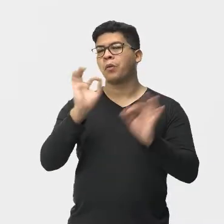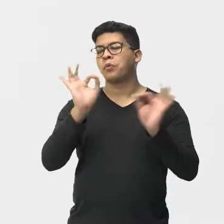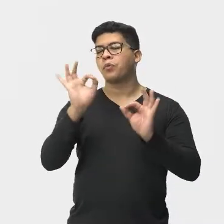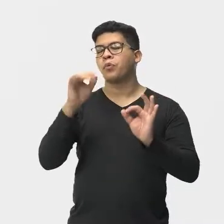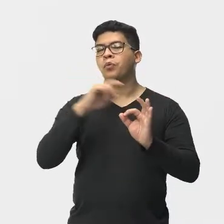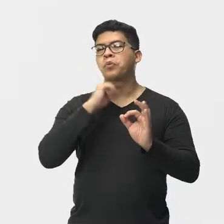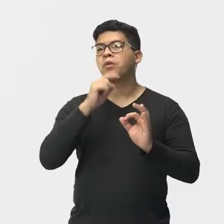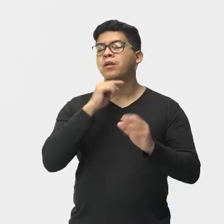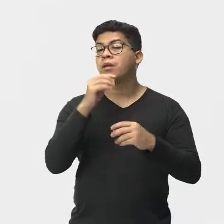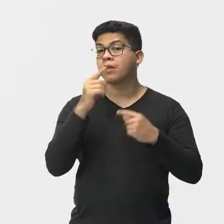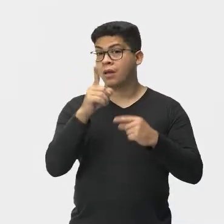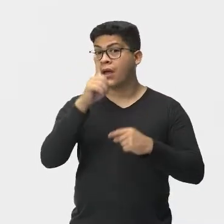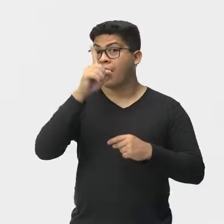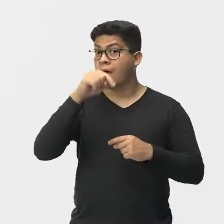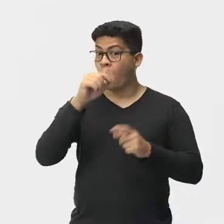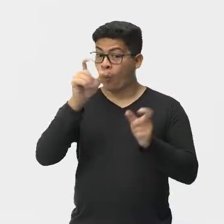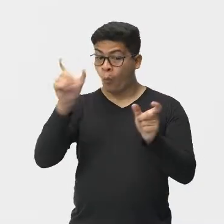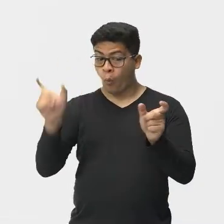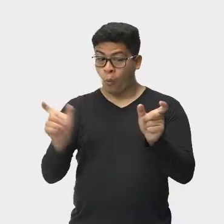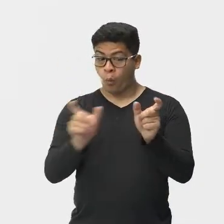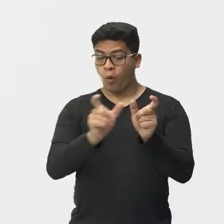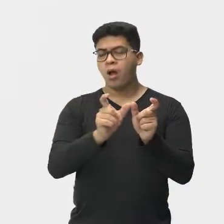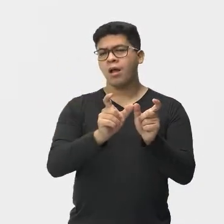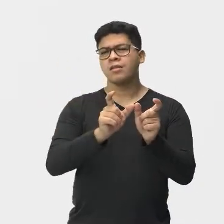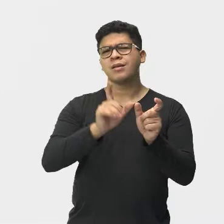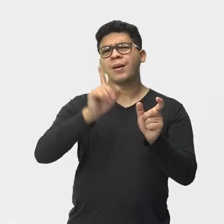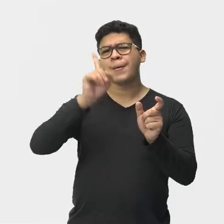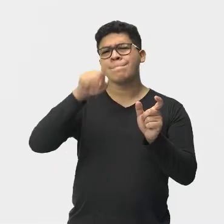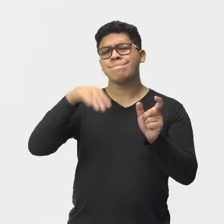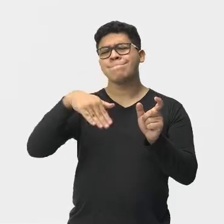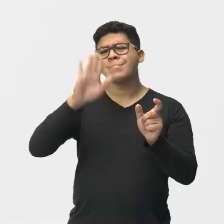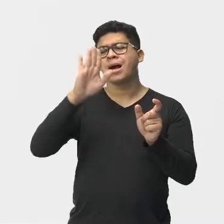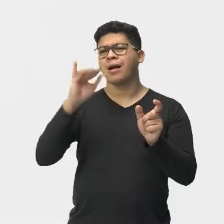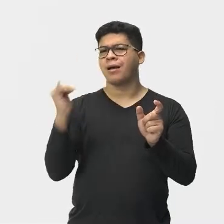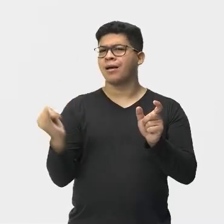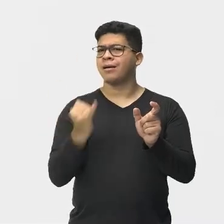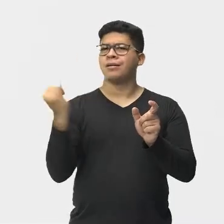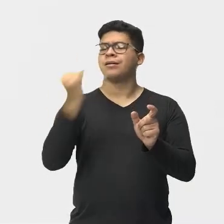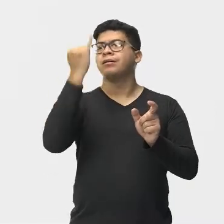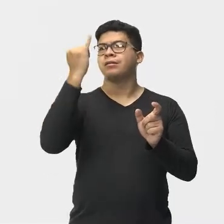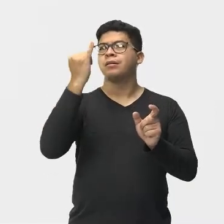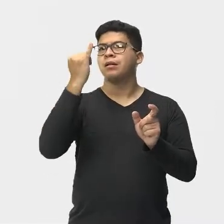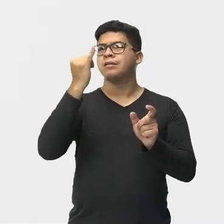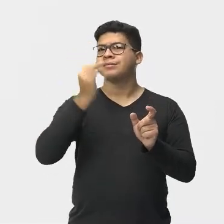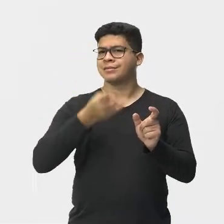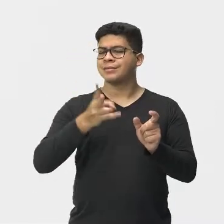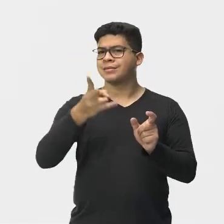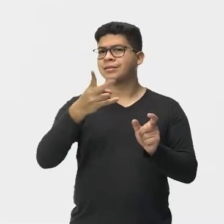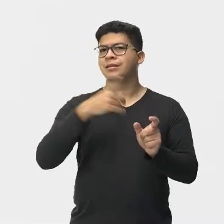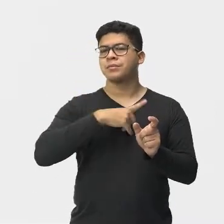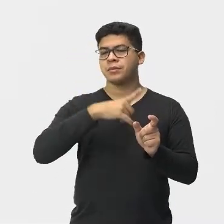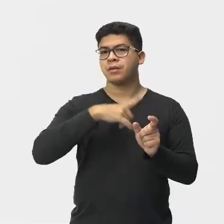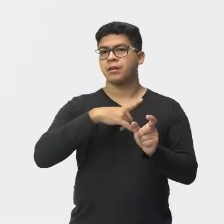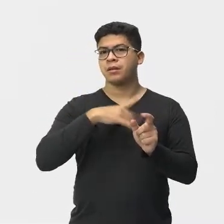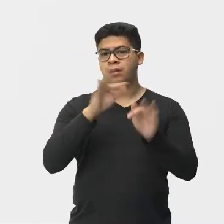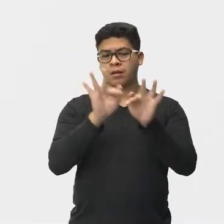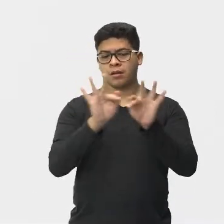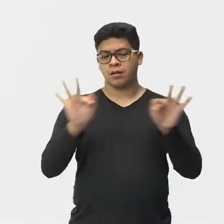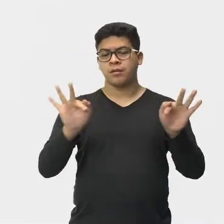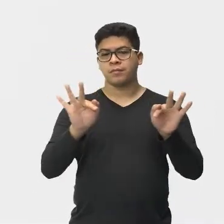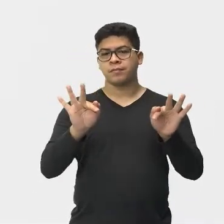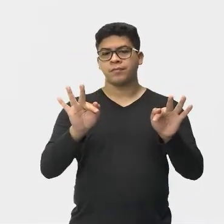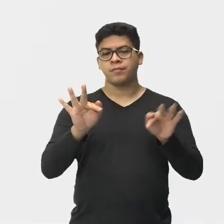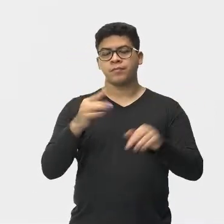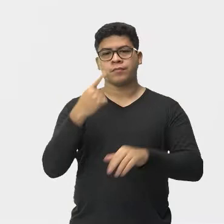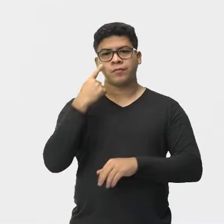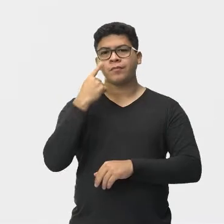um dos complementos verbais mais importantes, porque eles sempre aparecem aí nas frases, tá bom? Na sequência,